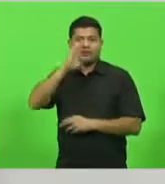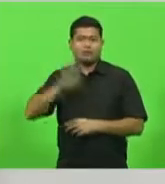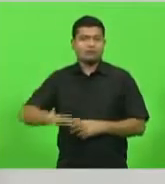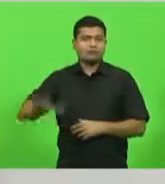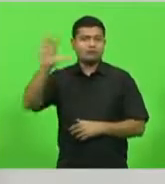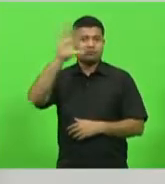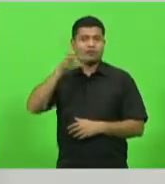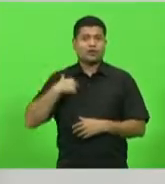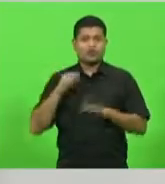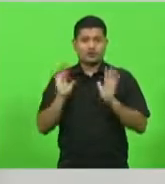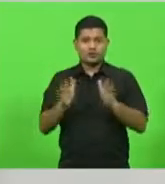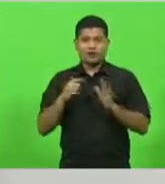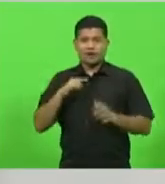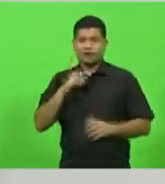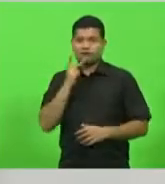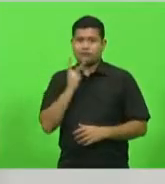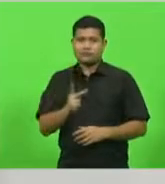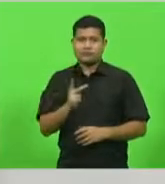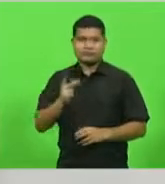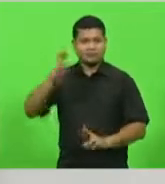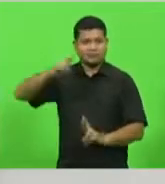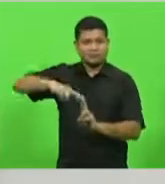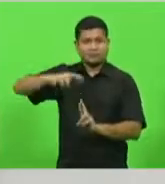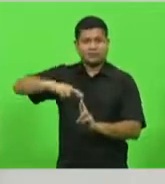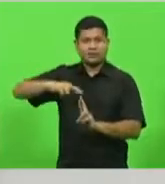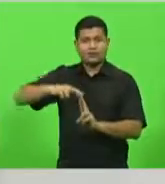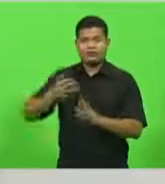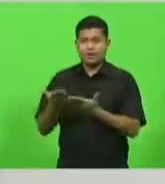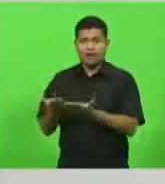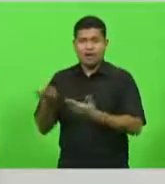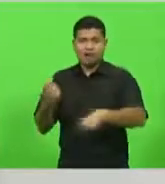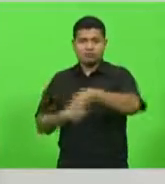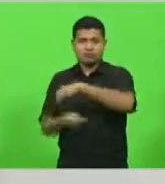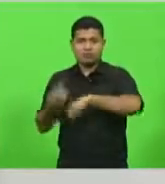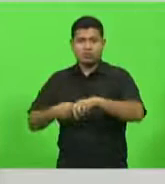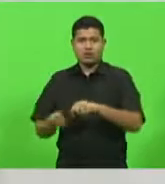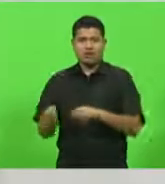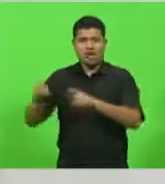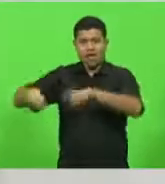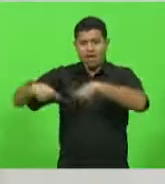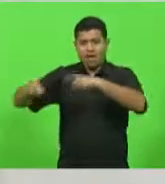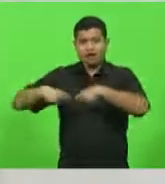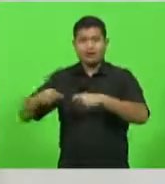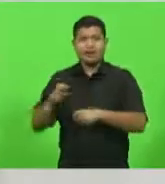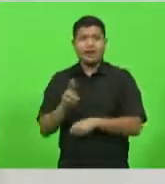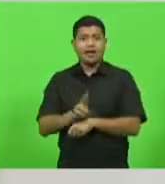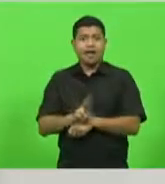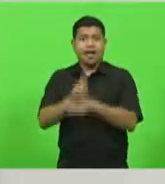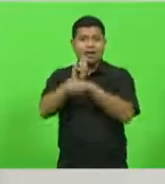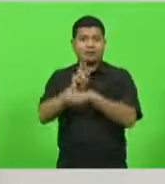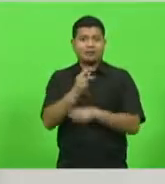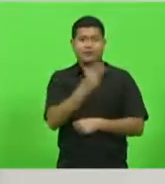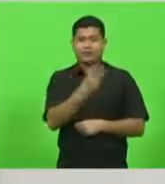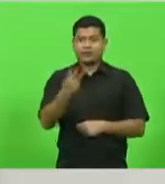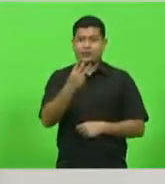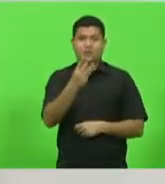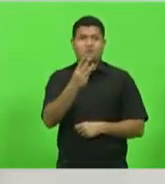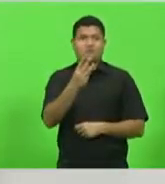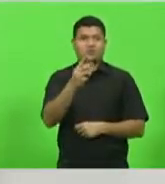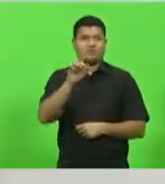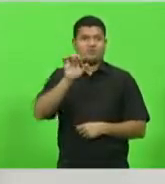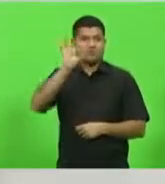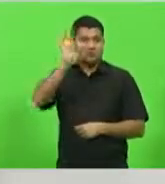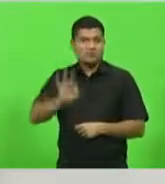em estado de referência, o agro seguiu surpreendendo. Responsável por 31% do PIB estadual,